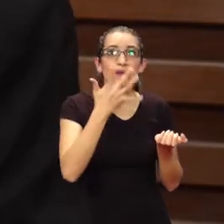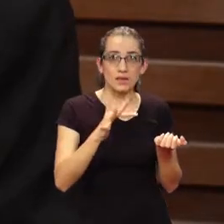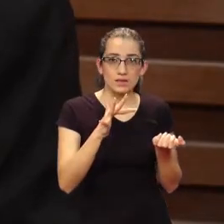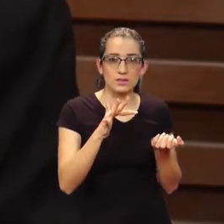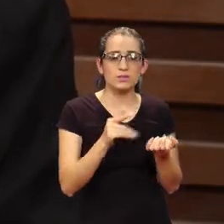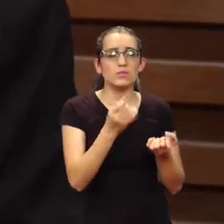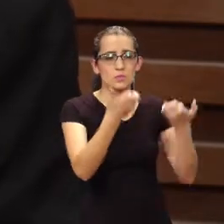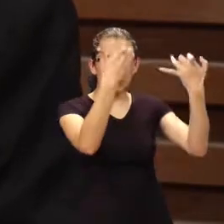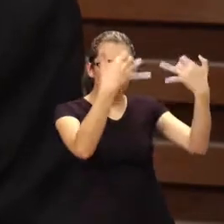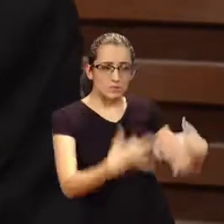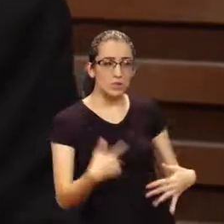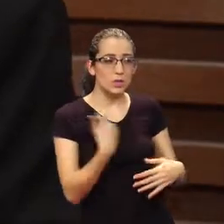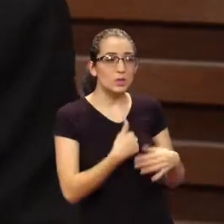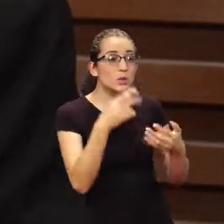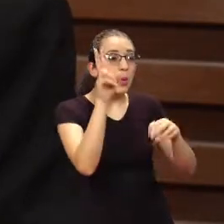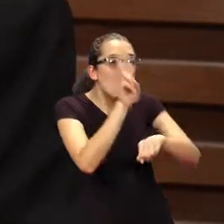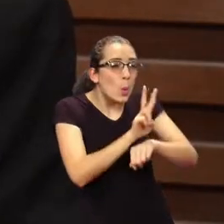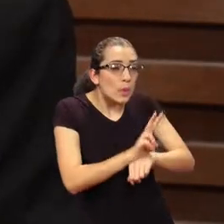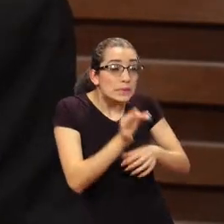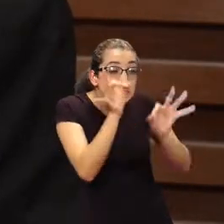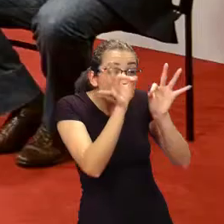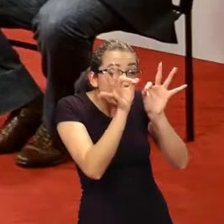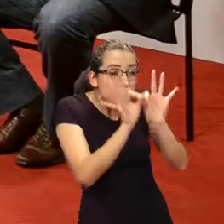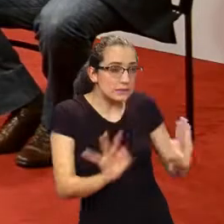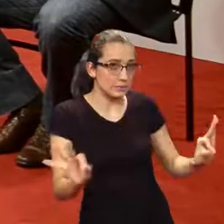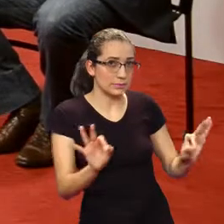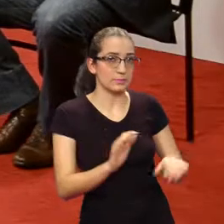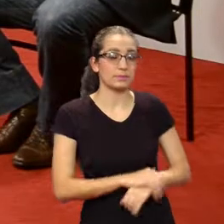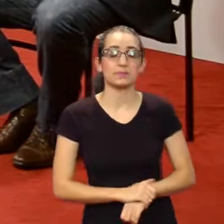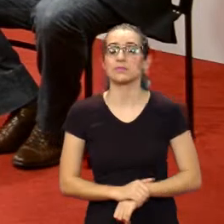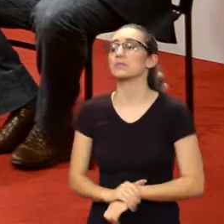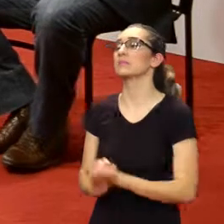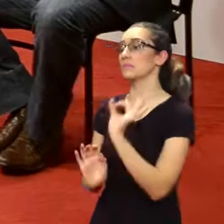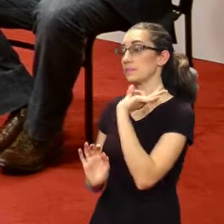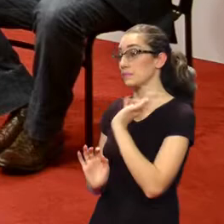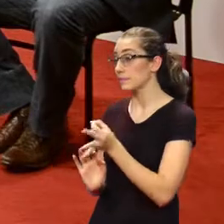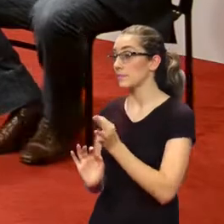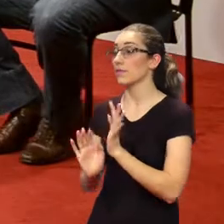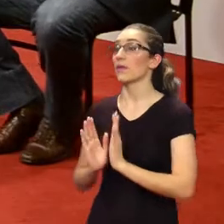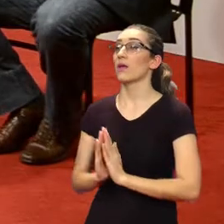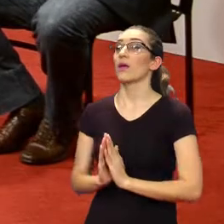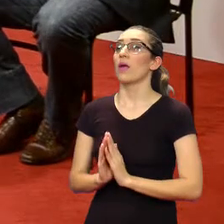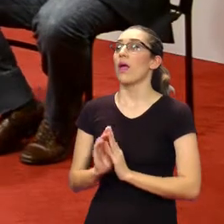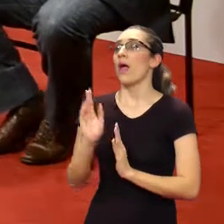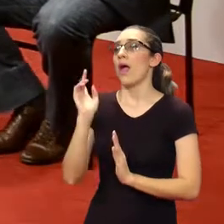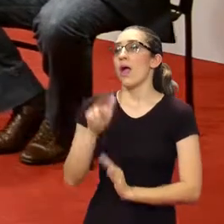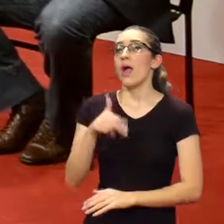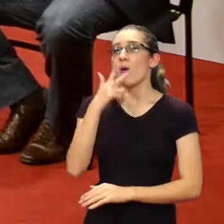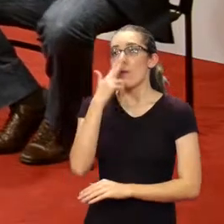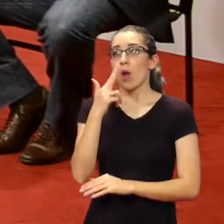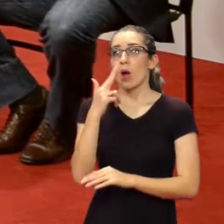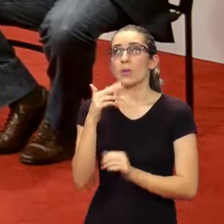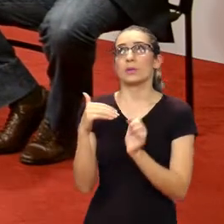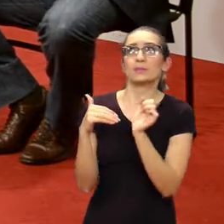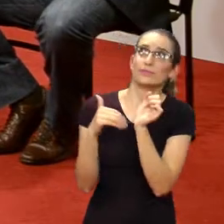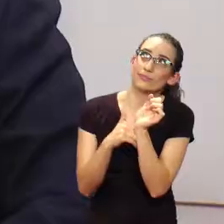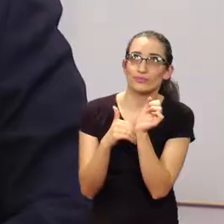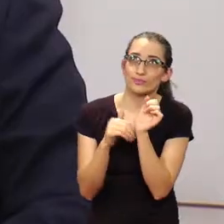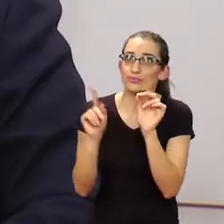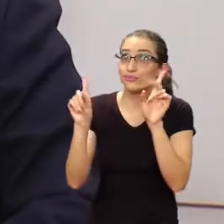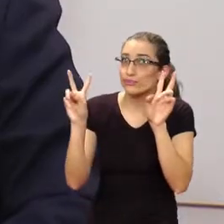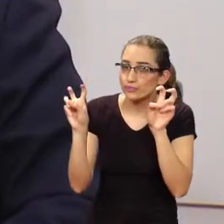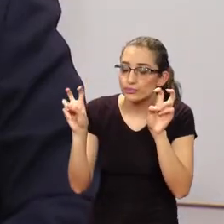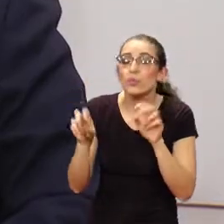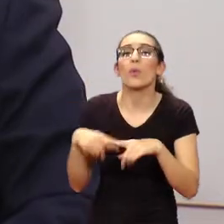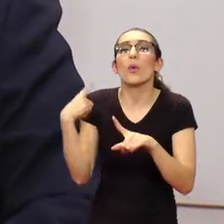são esses cuidados simples que a gente deve ter. Perfeito, Cláudio. Isso era, entre aspas, secreto,